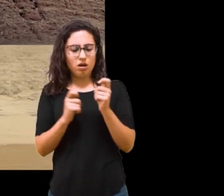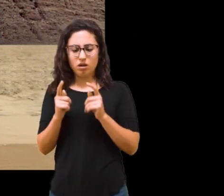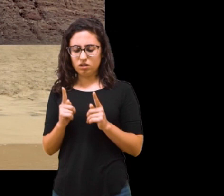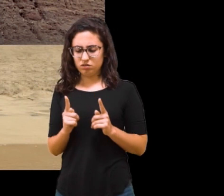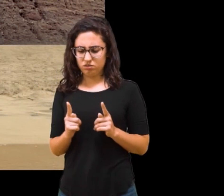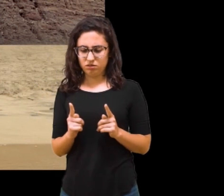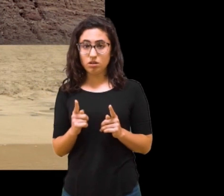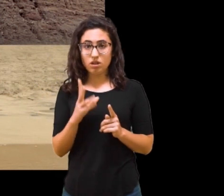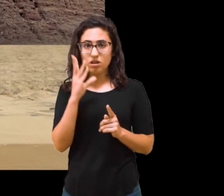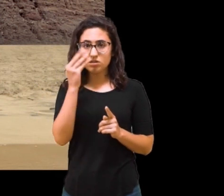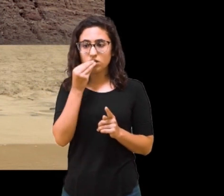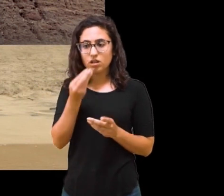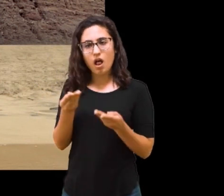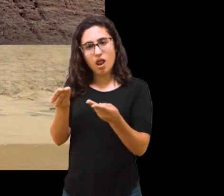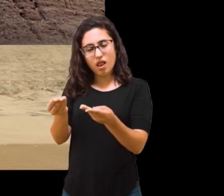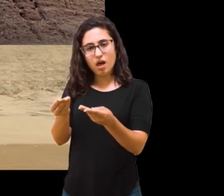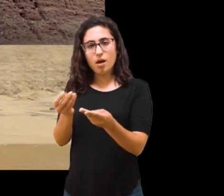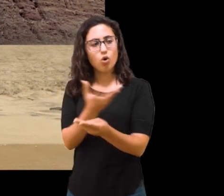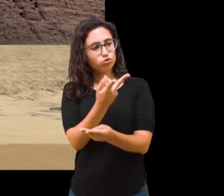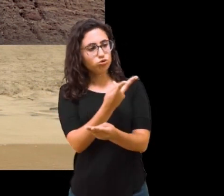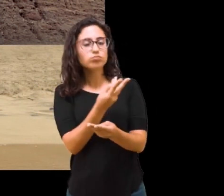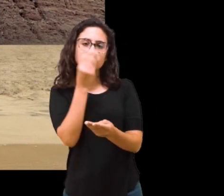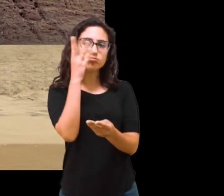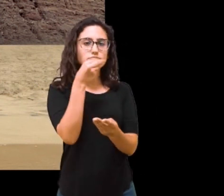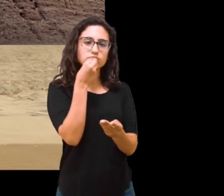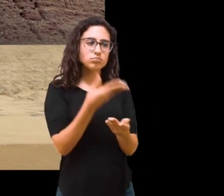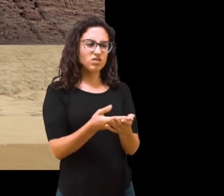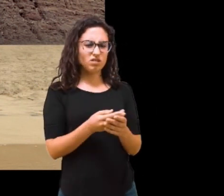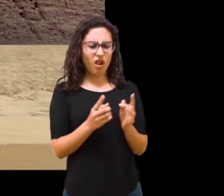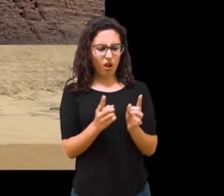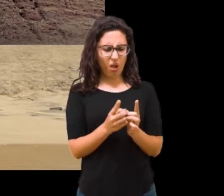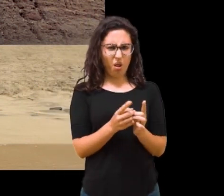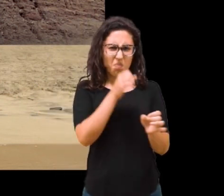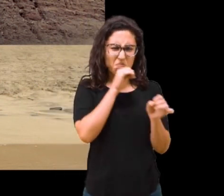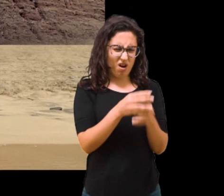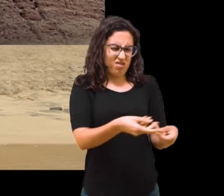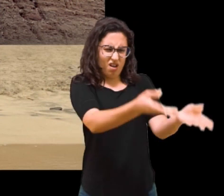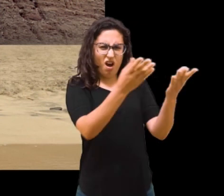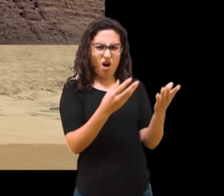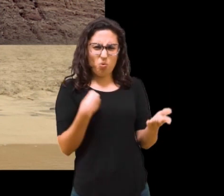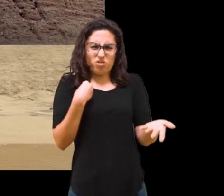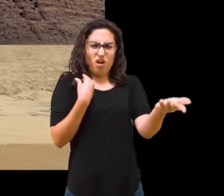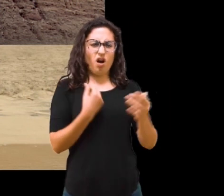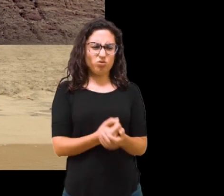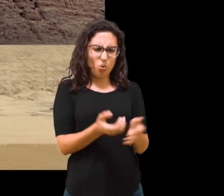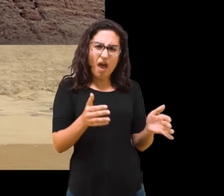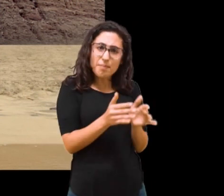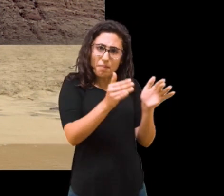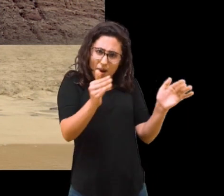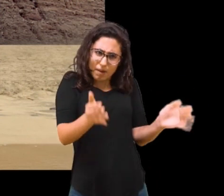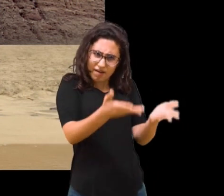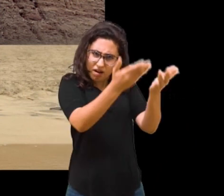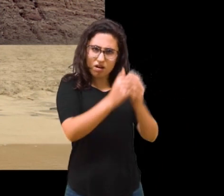excelências. É tão pequenino, Serafim, deita outra vez ao mar, coitadinho. Ele que cresça. Vai buscar-nos um barco que nos livre